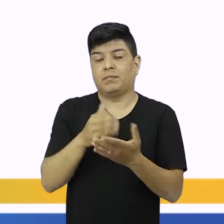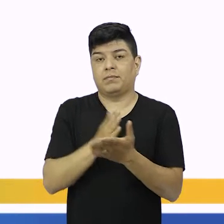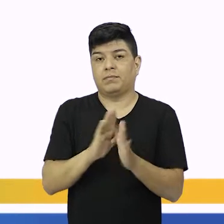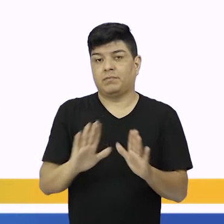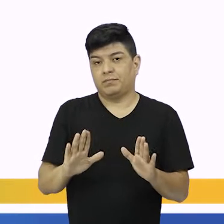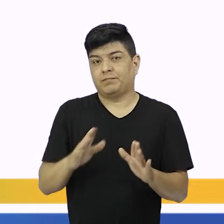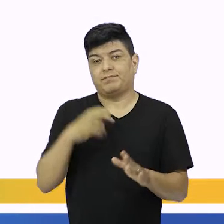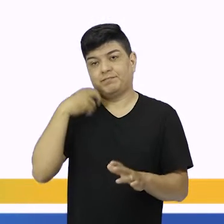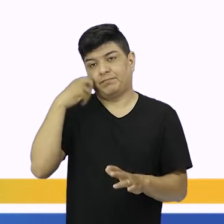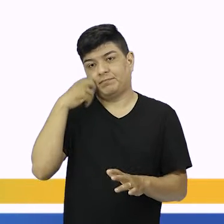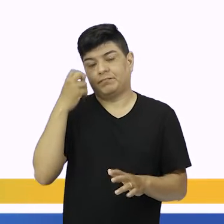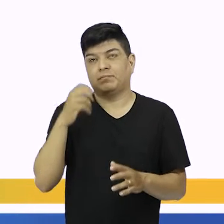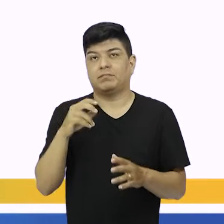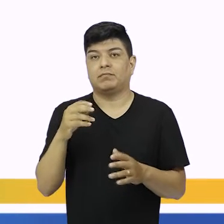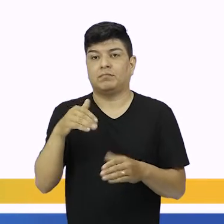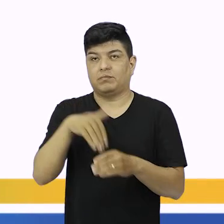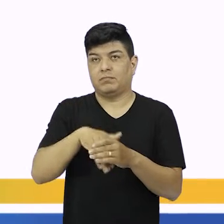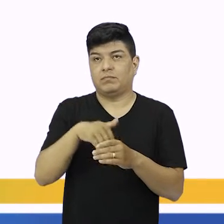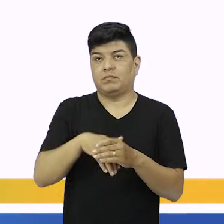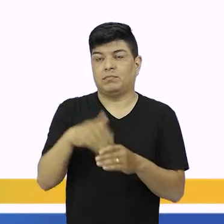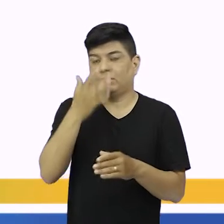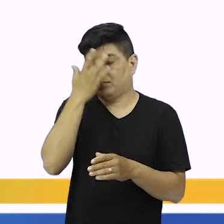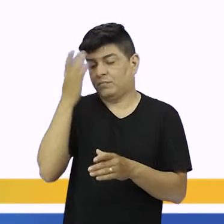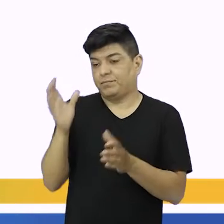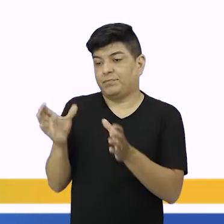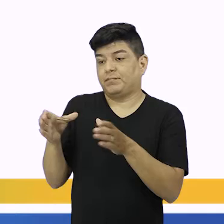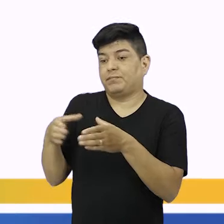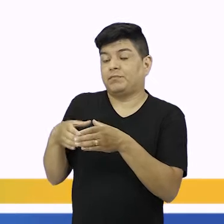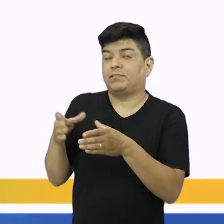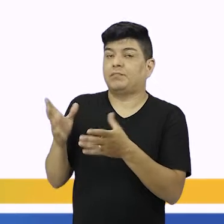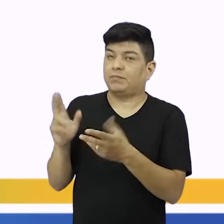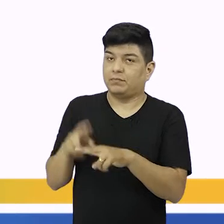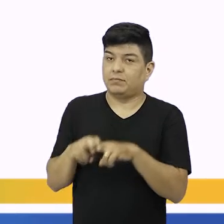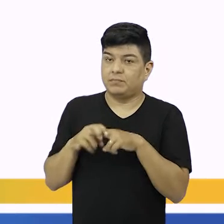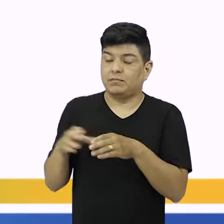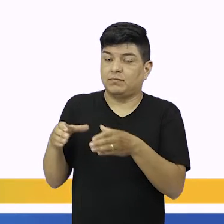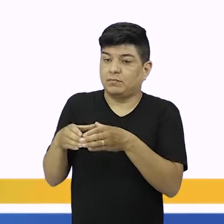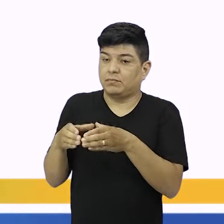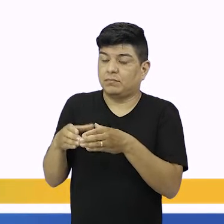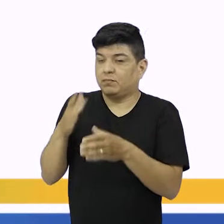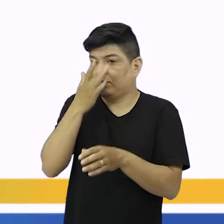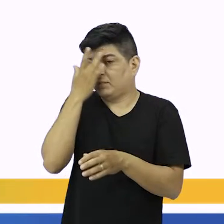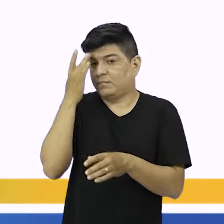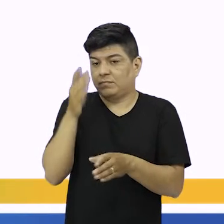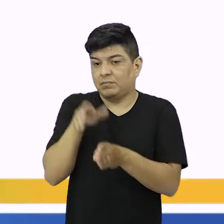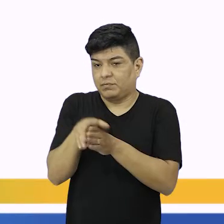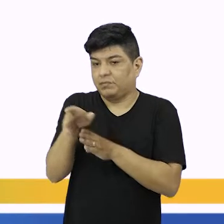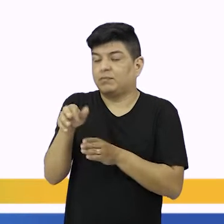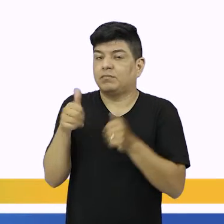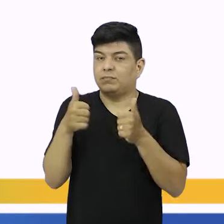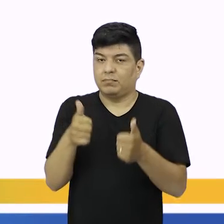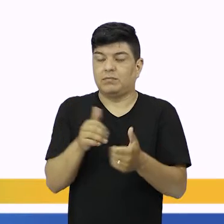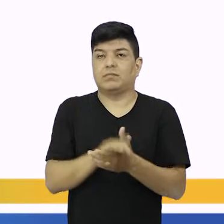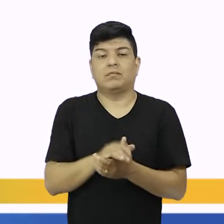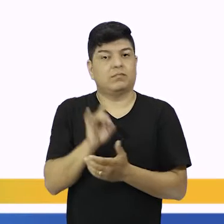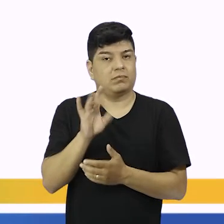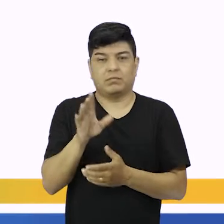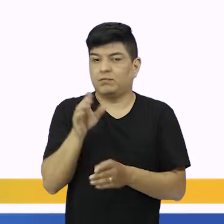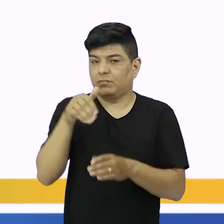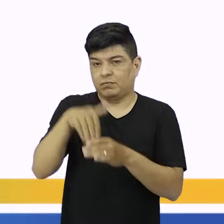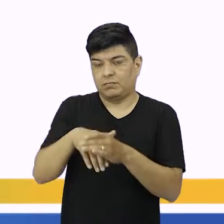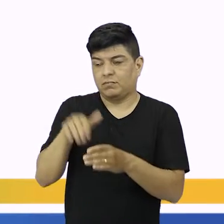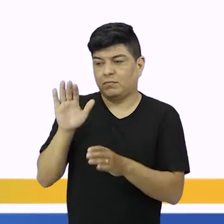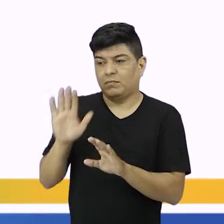com essa vergonha, vote nos candidatos né? E aí o partido que a pessoa indicava, né? Você votava naquela pessoa